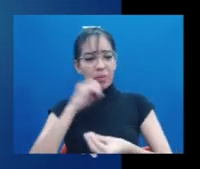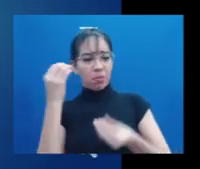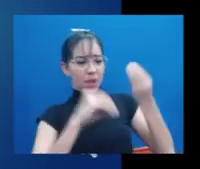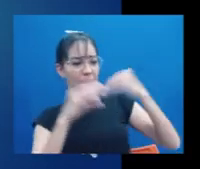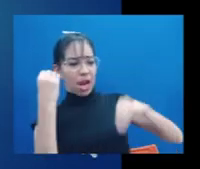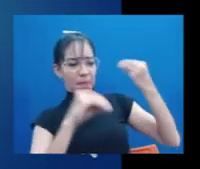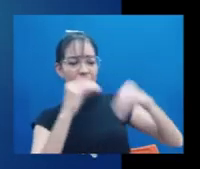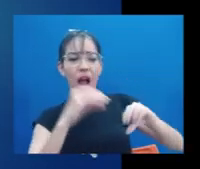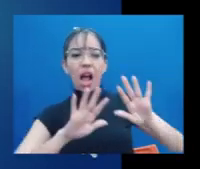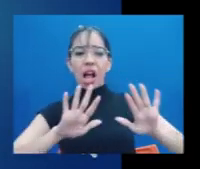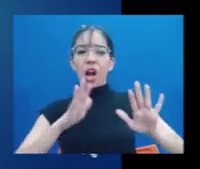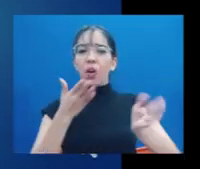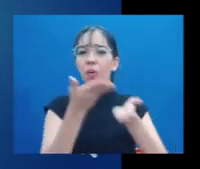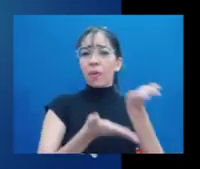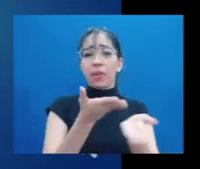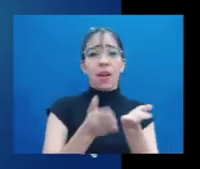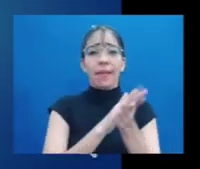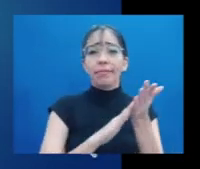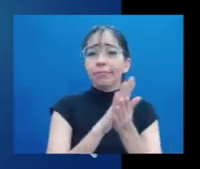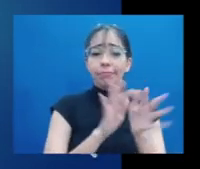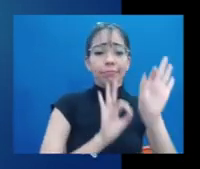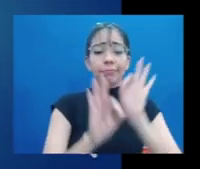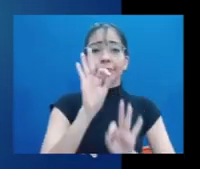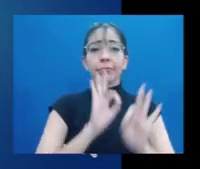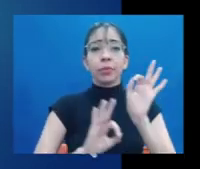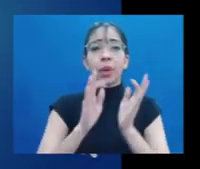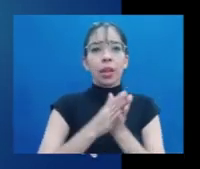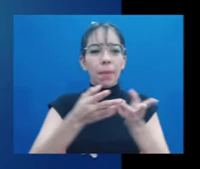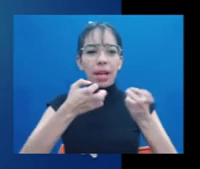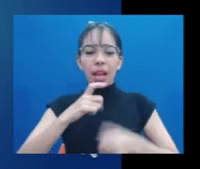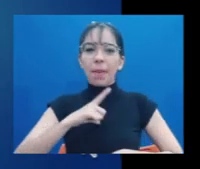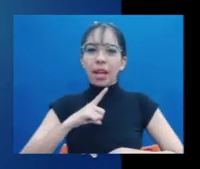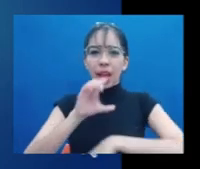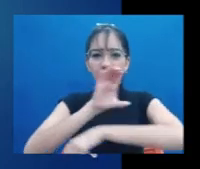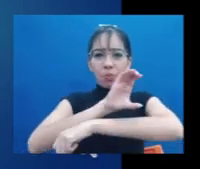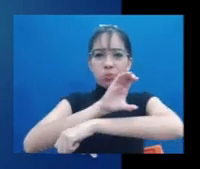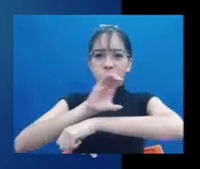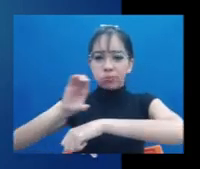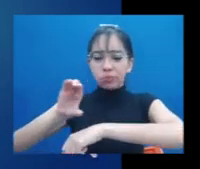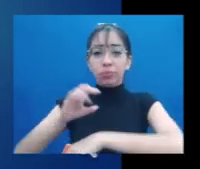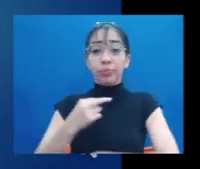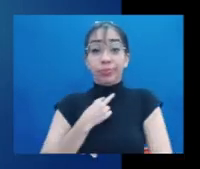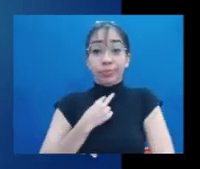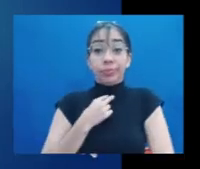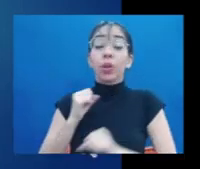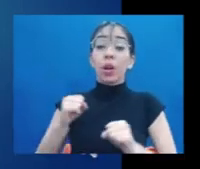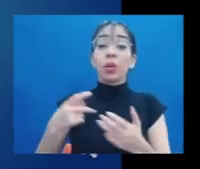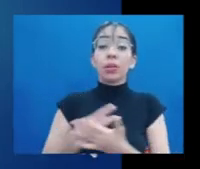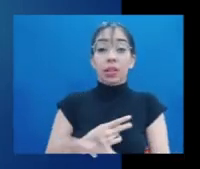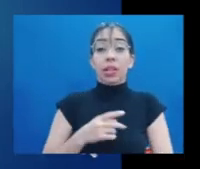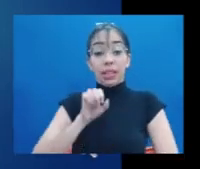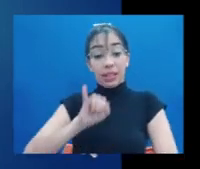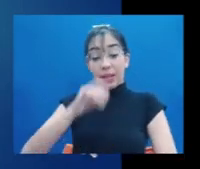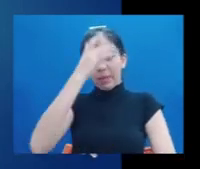aqui nesses produtos. Bem, essa parte aqui é outra aberração. Vocês vejam, isso aqui é a caixa onde